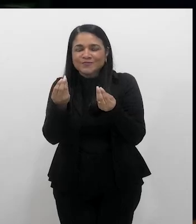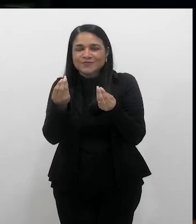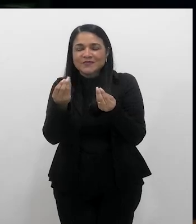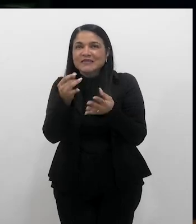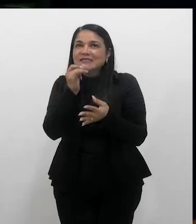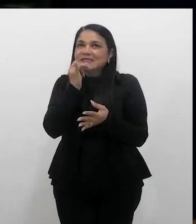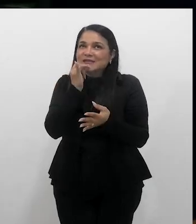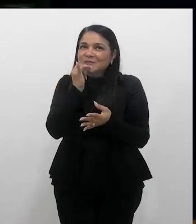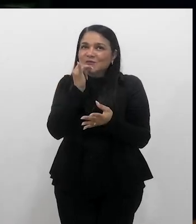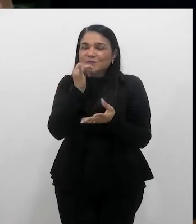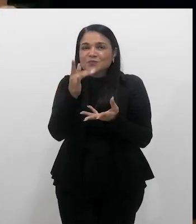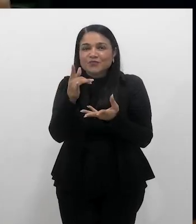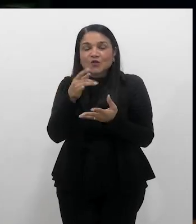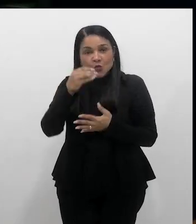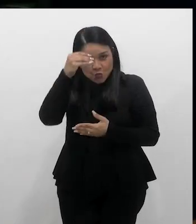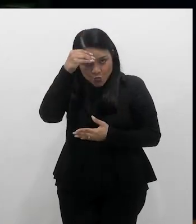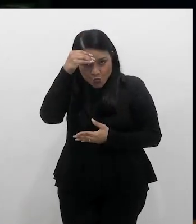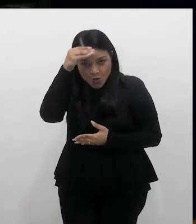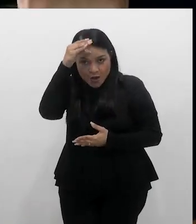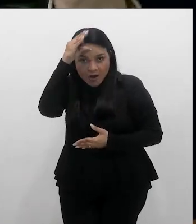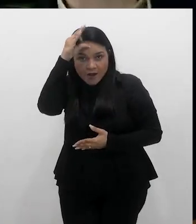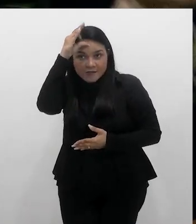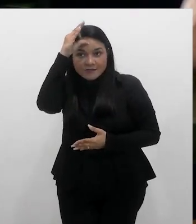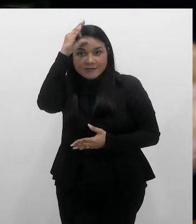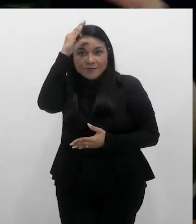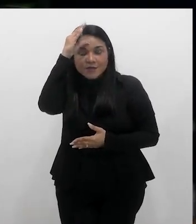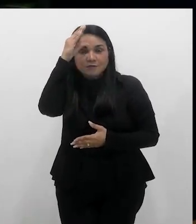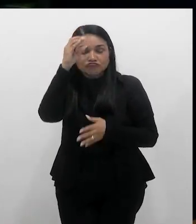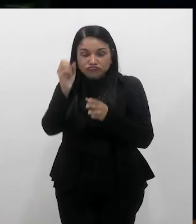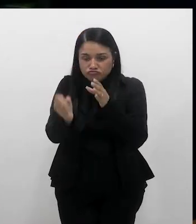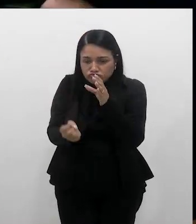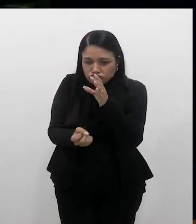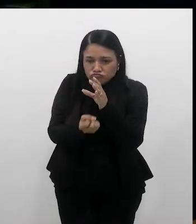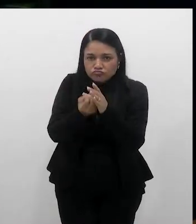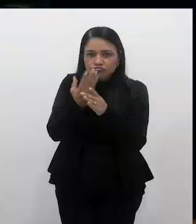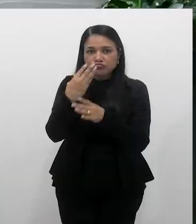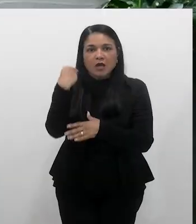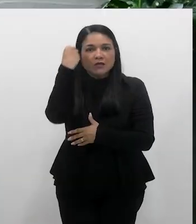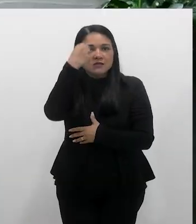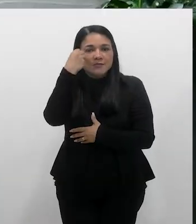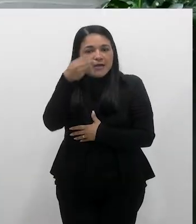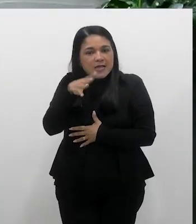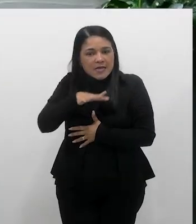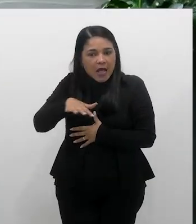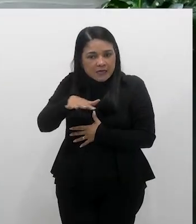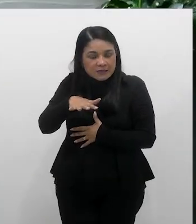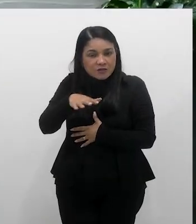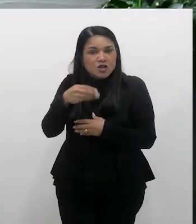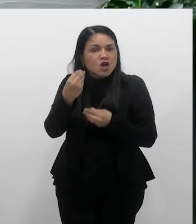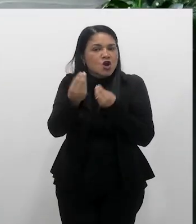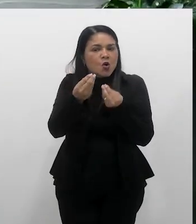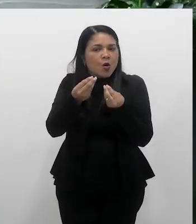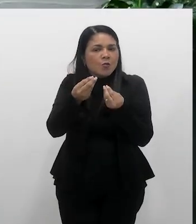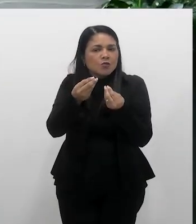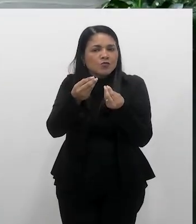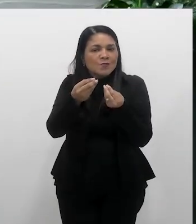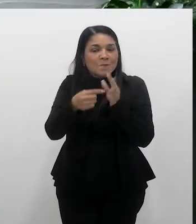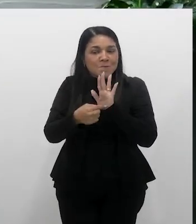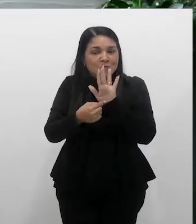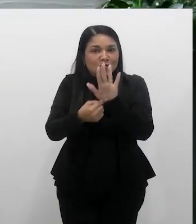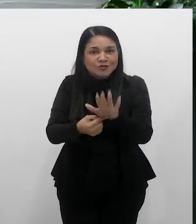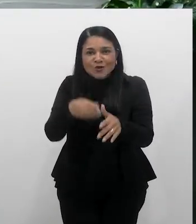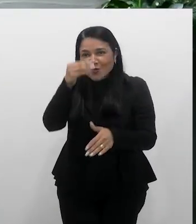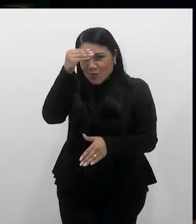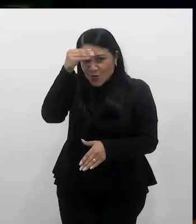Porque uma coisa é você lidar com um conhecimento que surge da sua vivência num espaço. Agora, como é que a gente transpõe